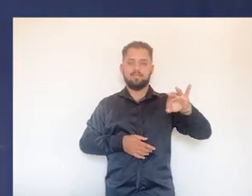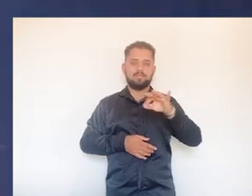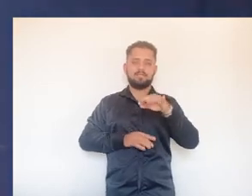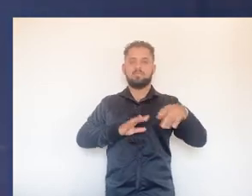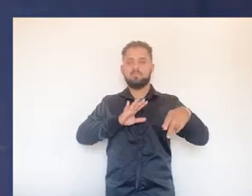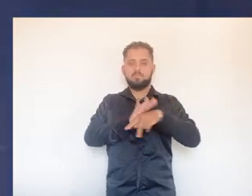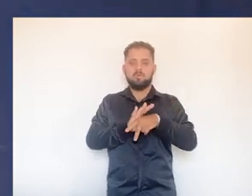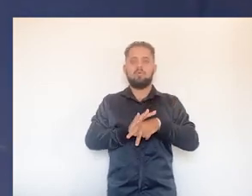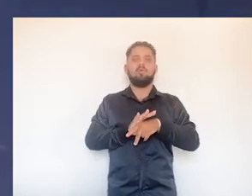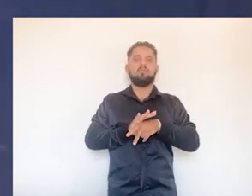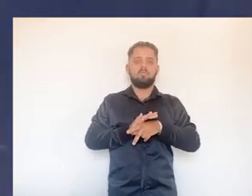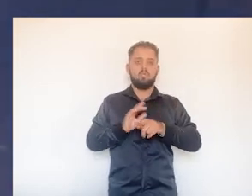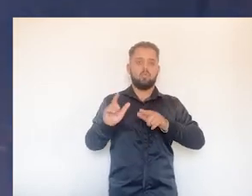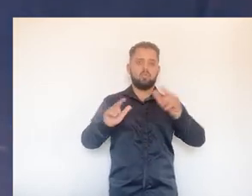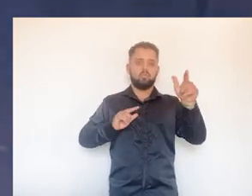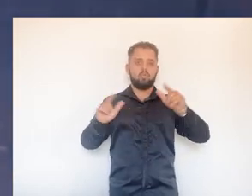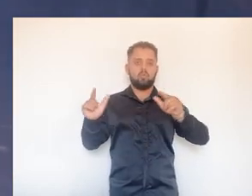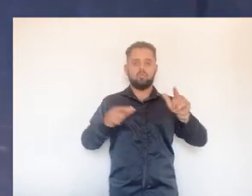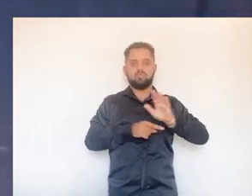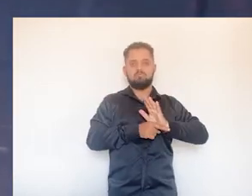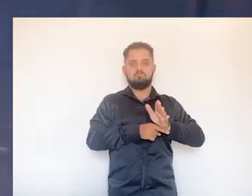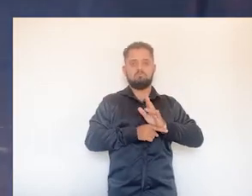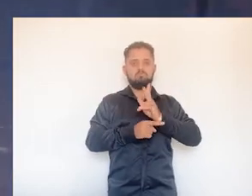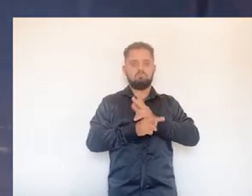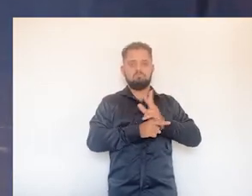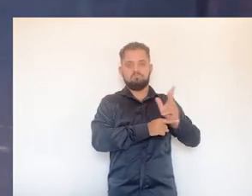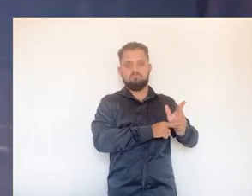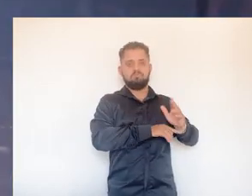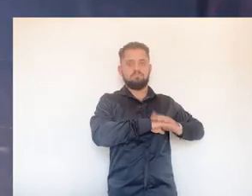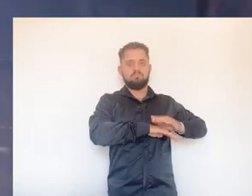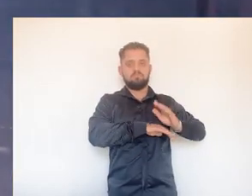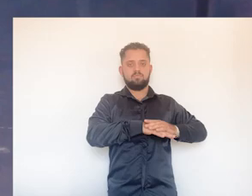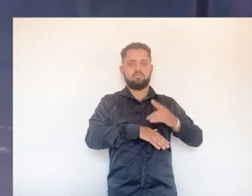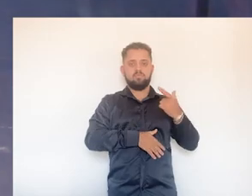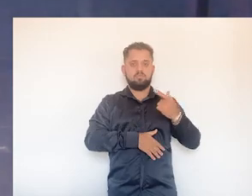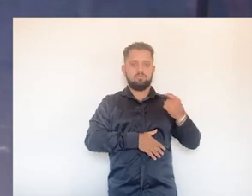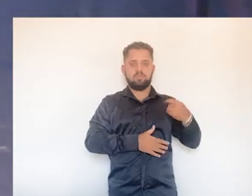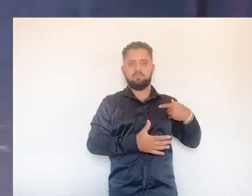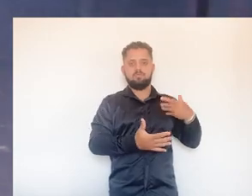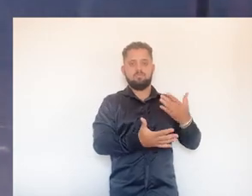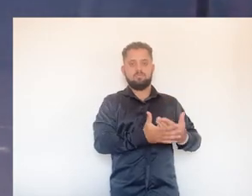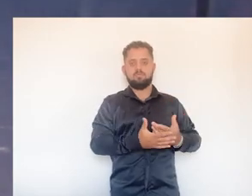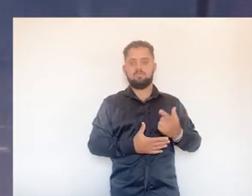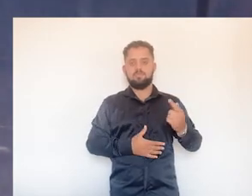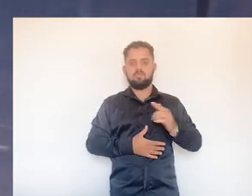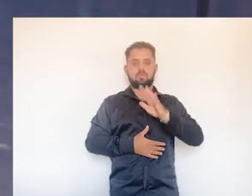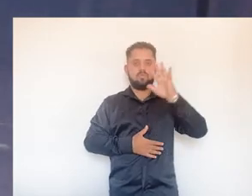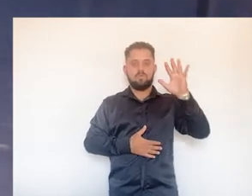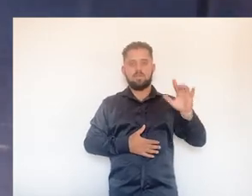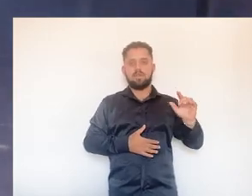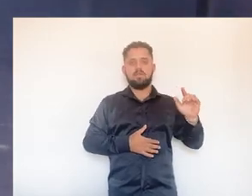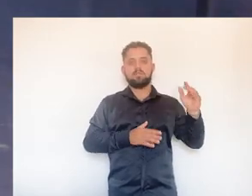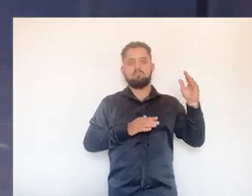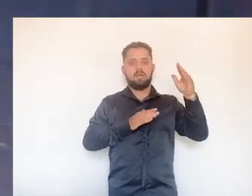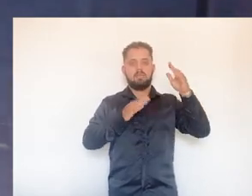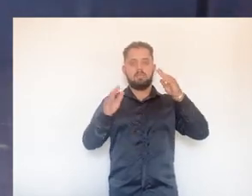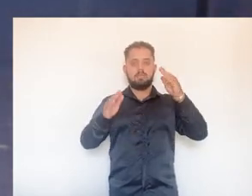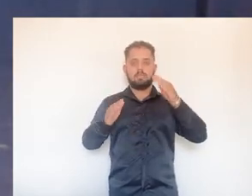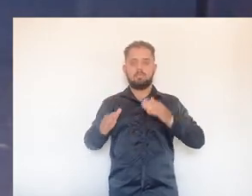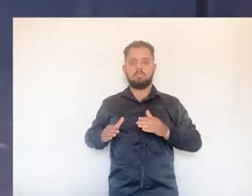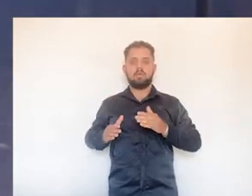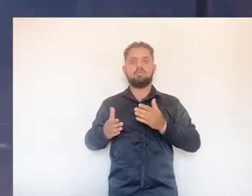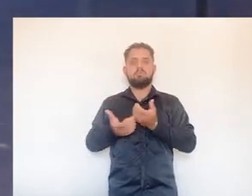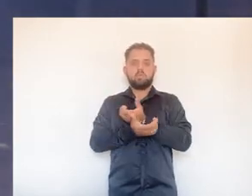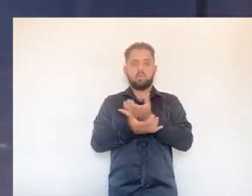diversas outras produções cinematográficas. Desde 2020, faz shows por Goiás, buscando espalhar sua arte pelas ruas